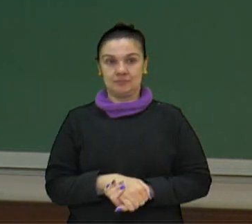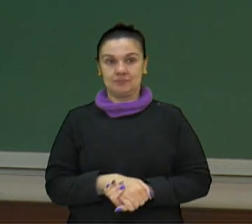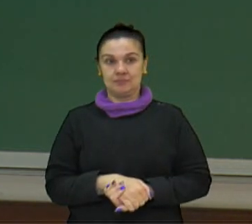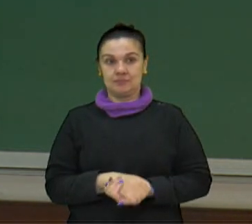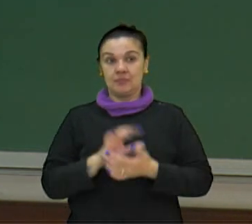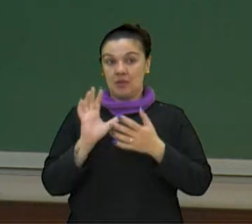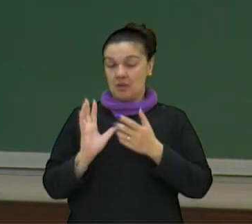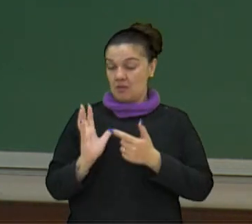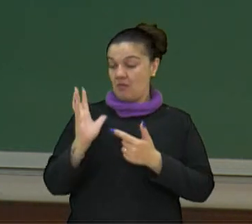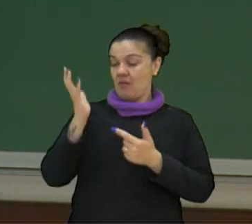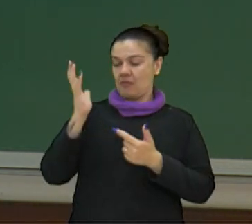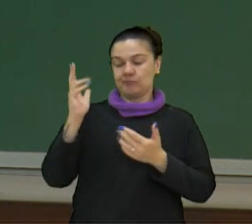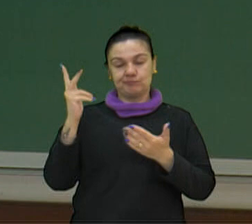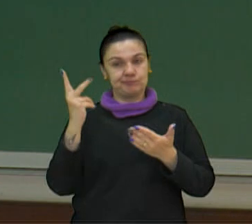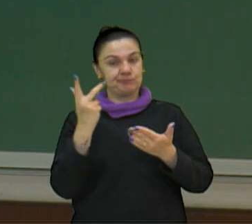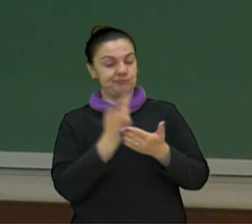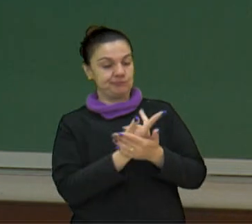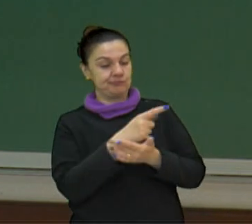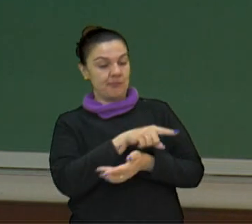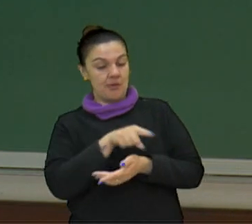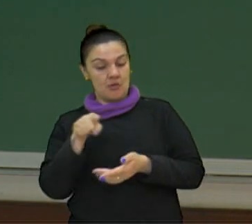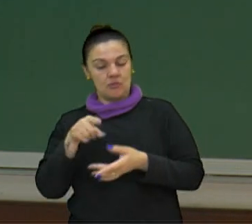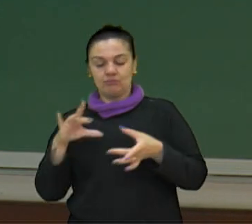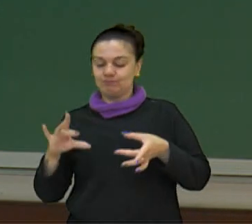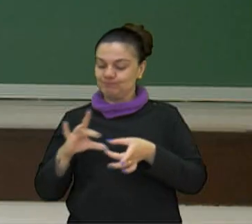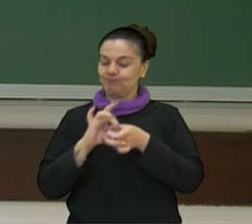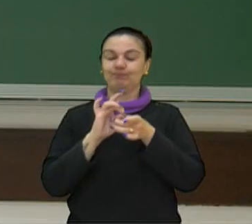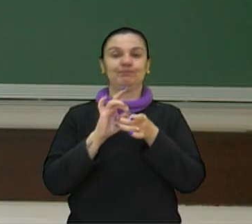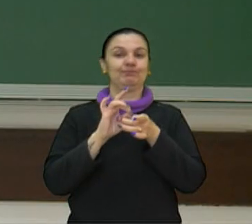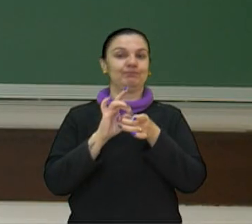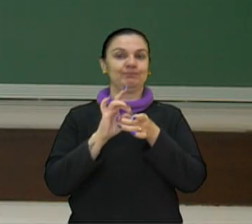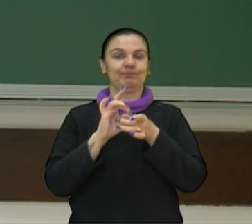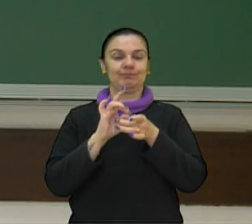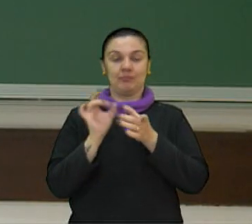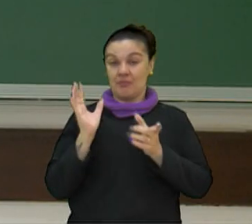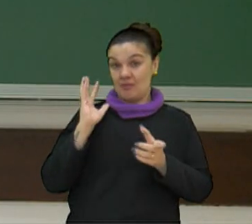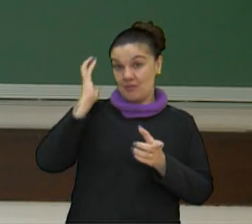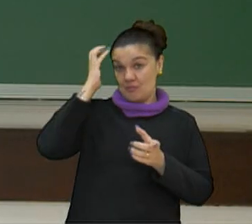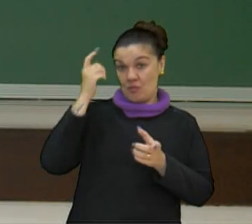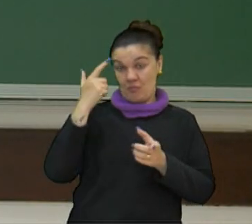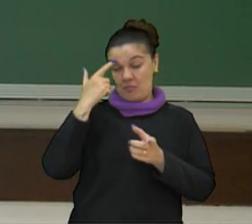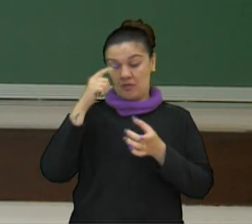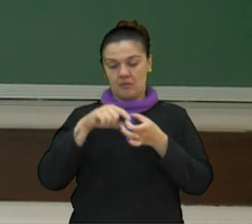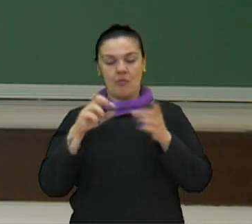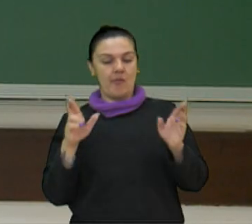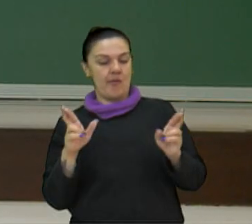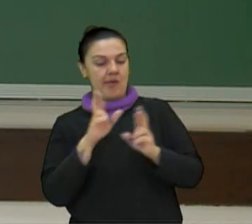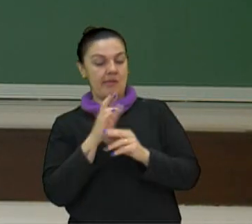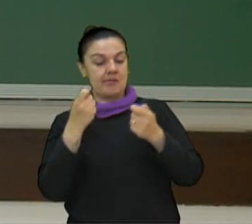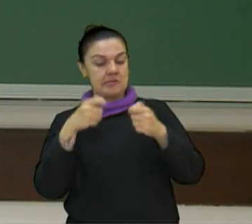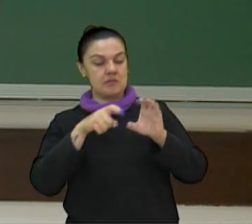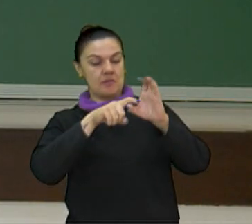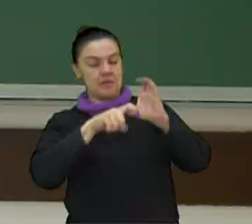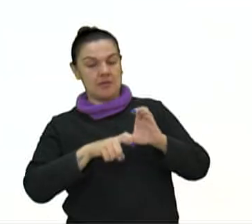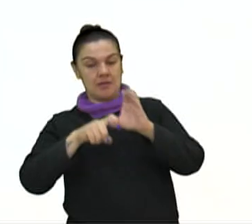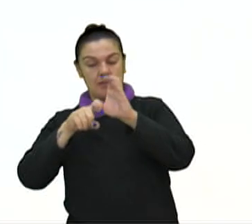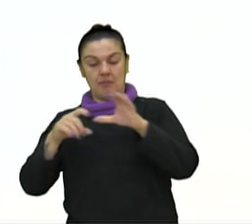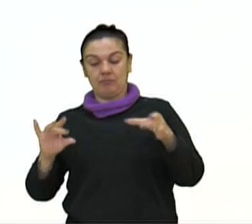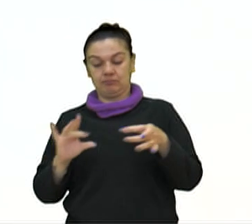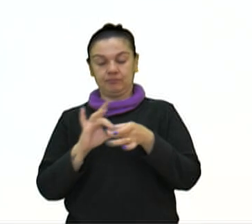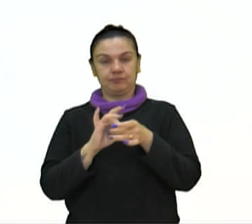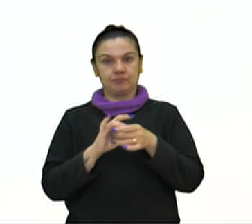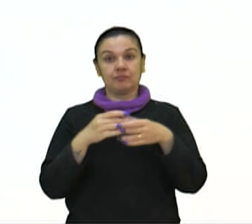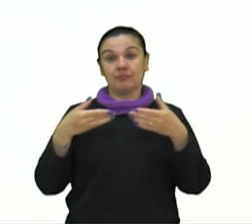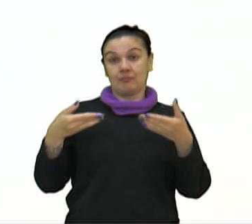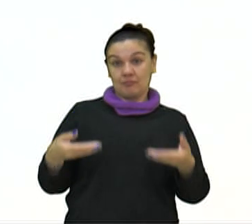A causa e o efeito são inseparáveis no pensamento de Spinoza. Existe uma relação de necessidade que os une. Da